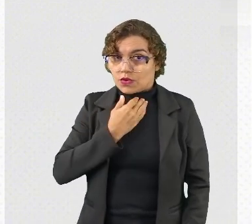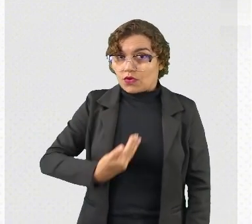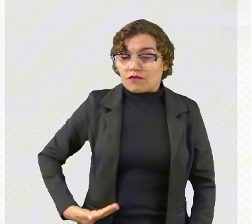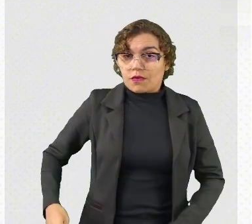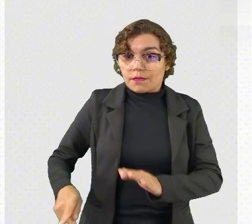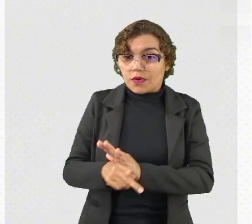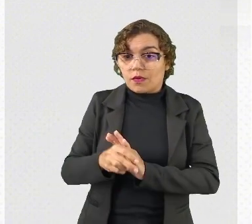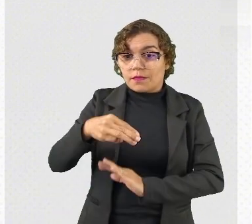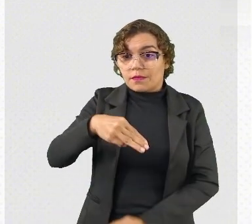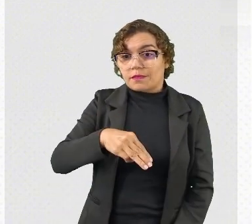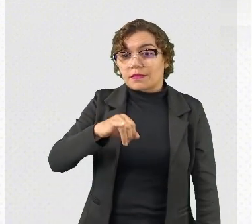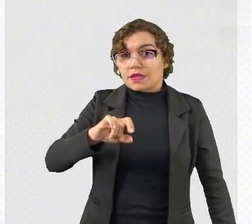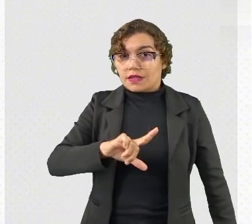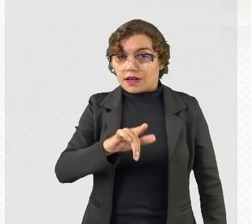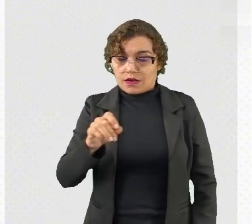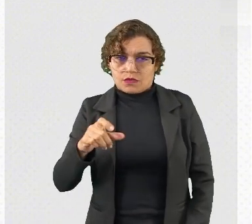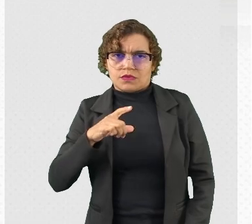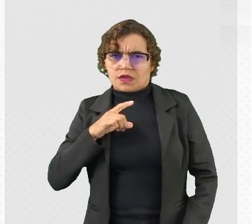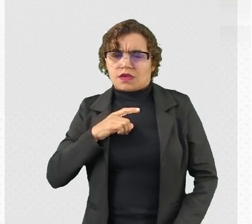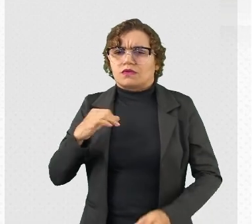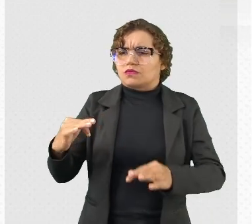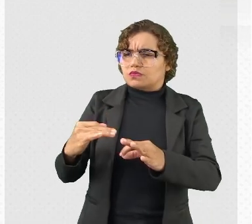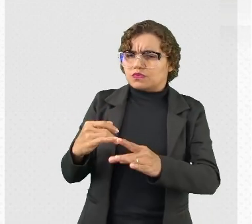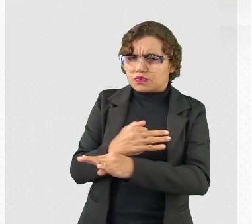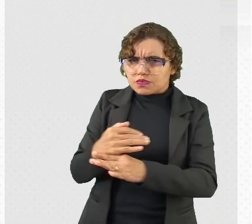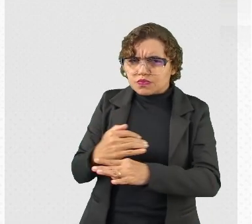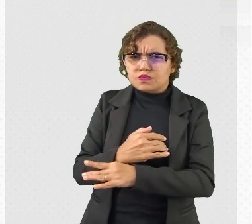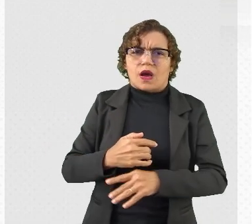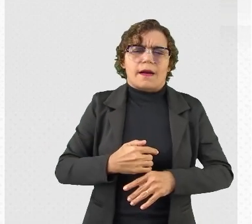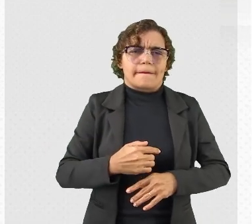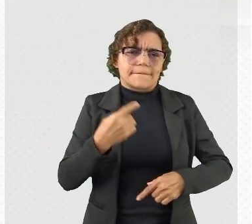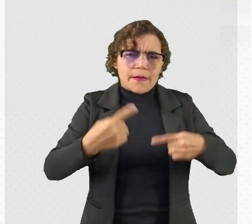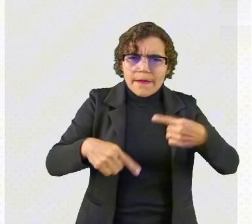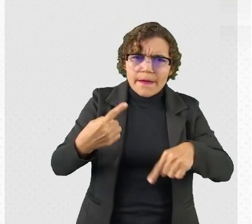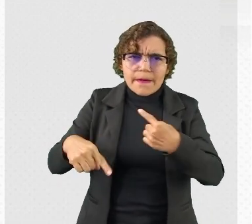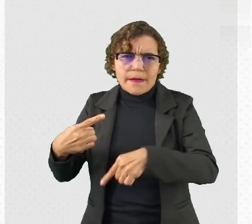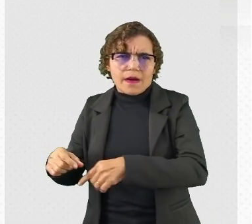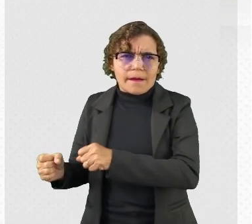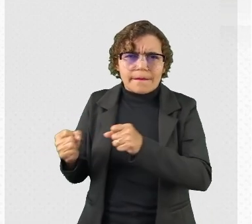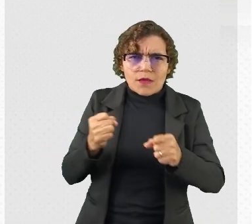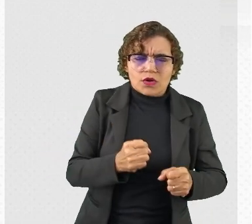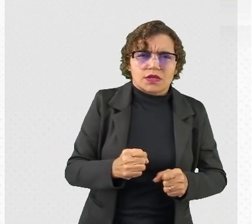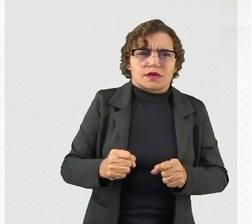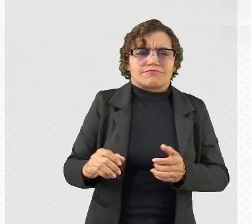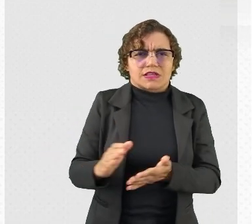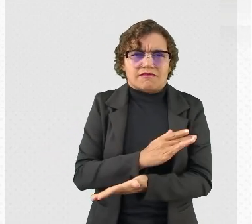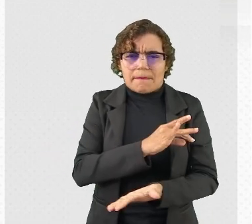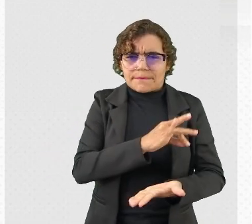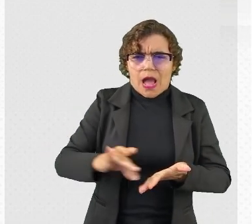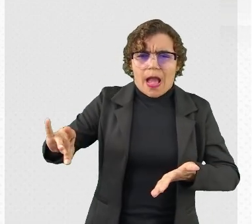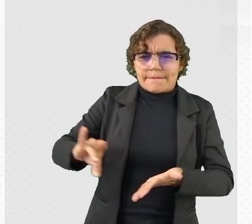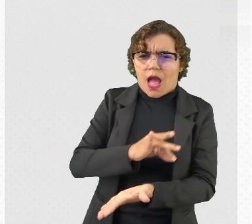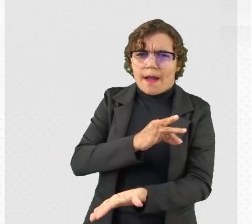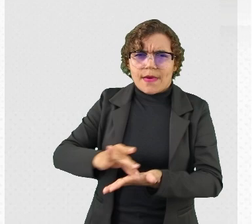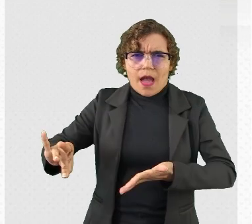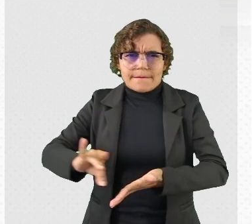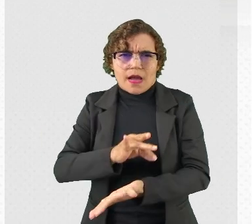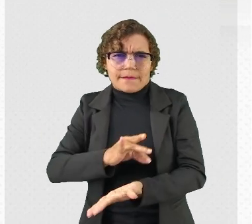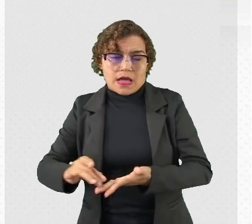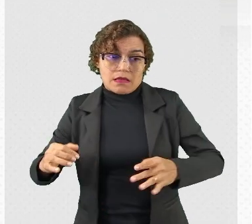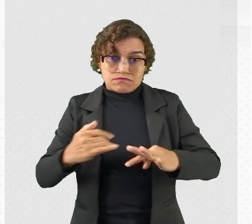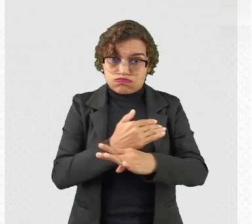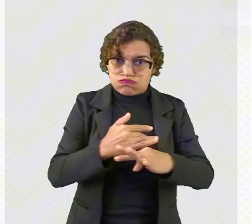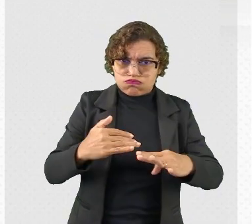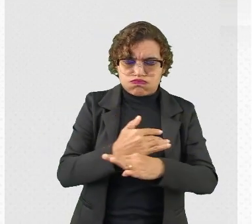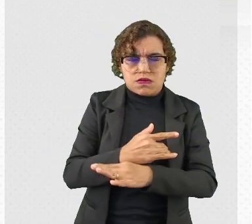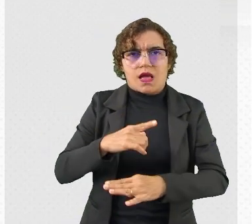Essas cidades, elas disputavam poder por meio da guerra, né? Então, com seus inimigos, elas guerreavam, né? Com as cidades que elas consideravam inimigas,